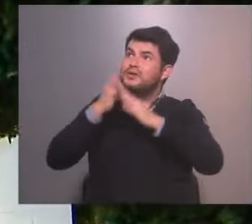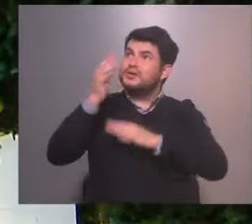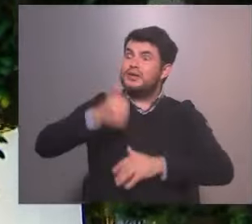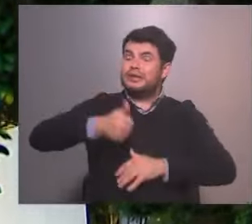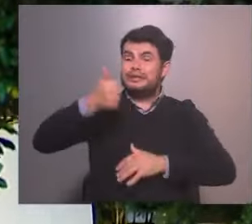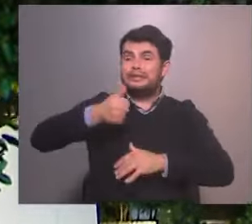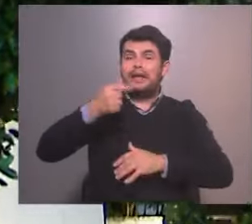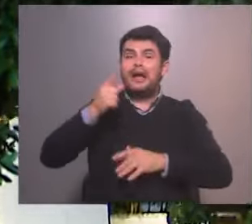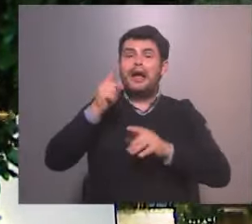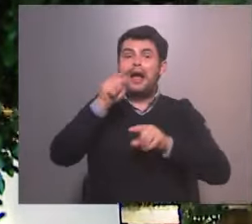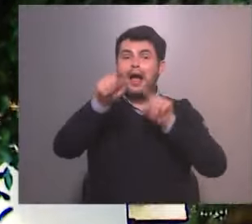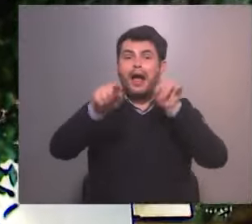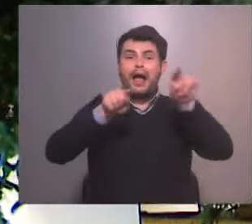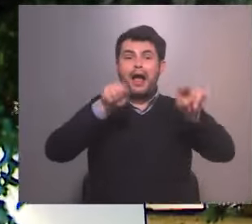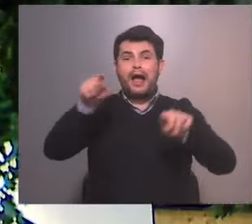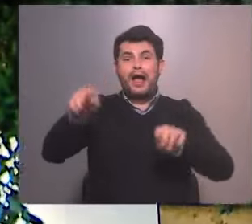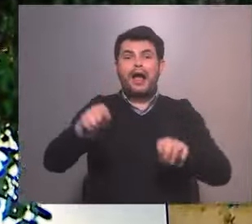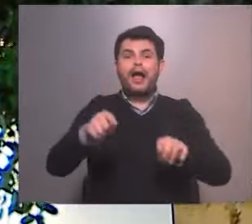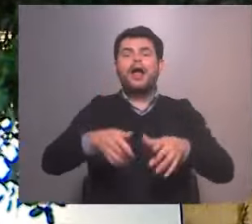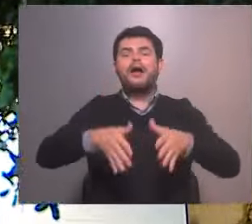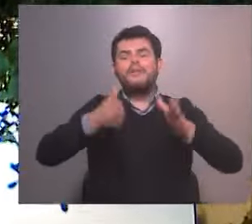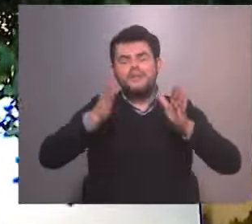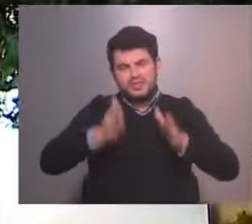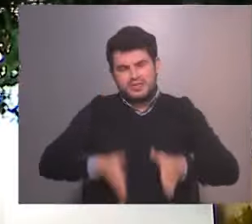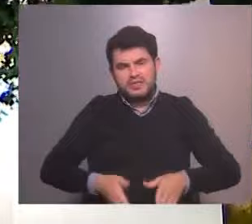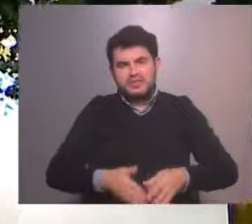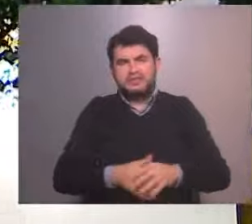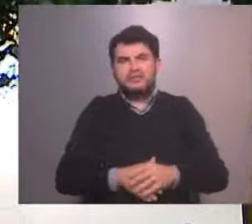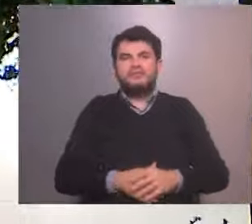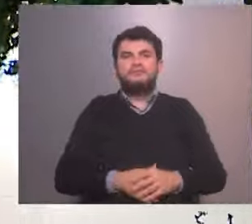concebida sem pecado,